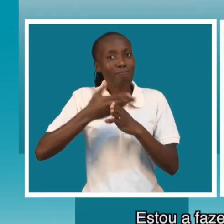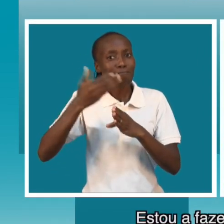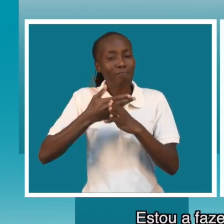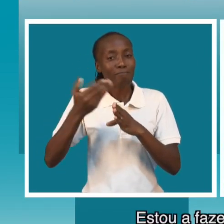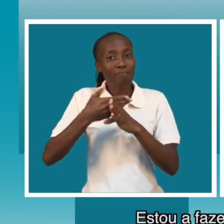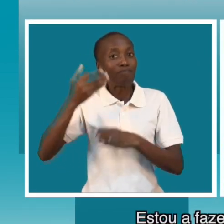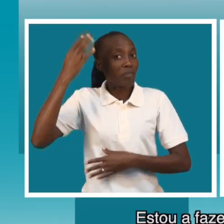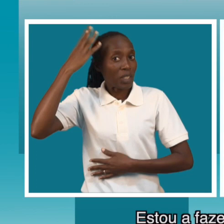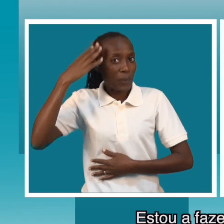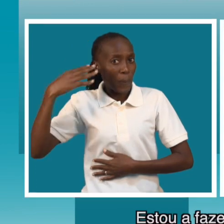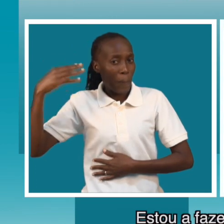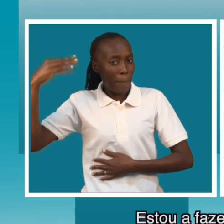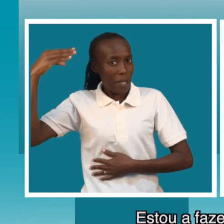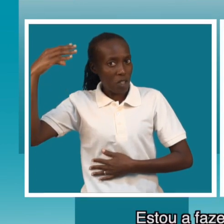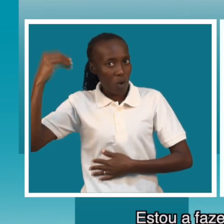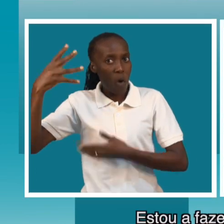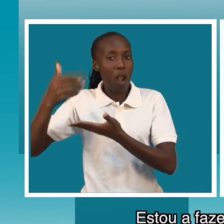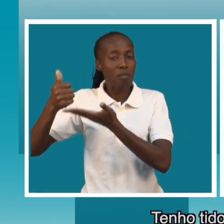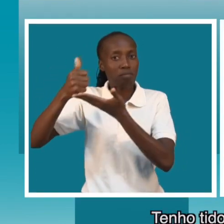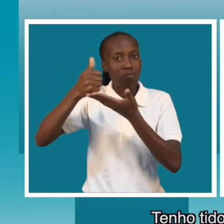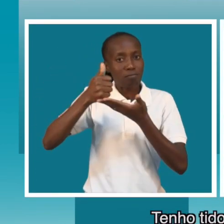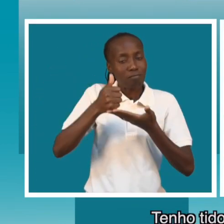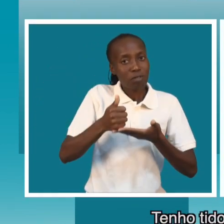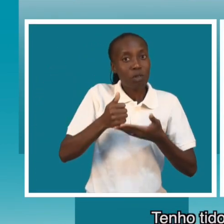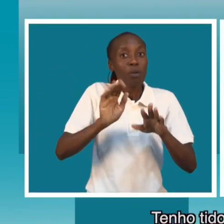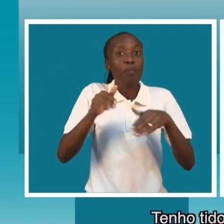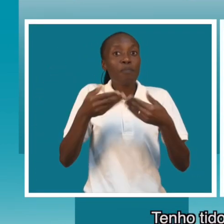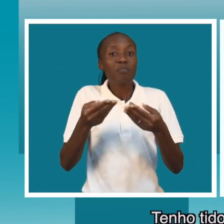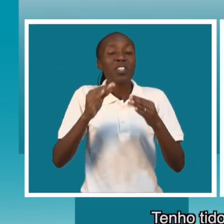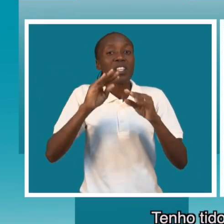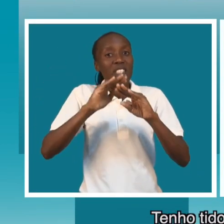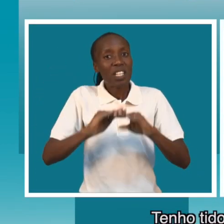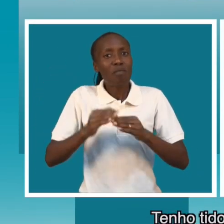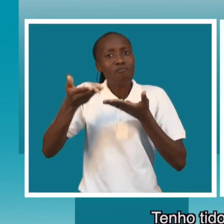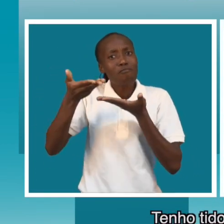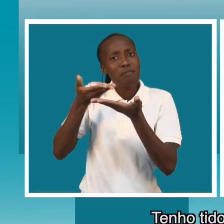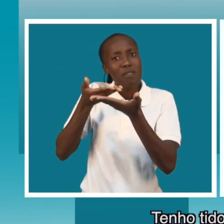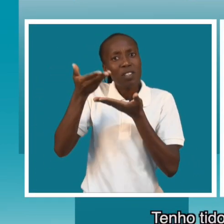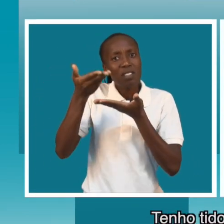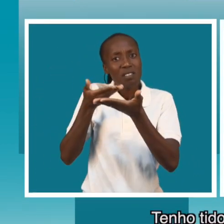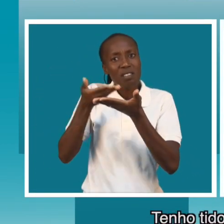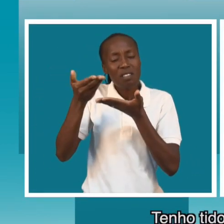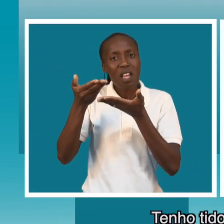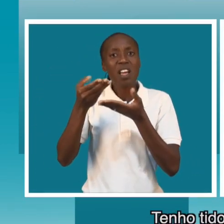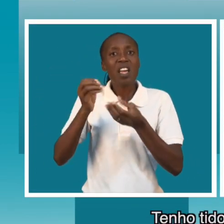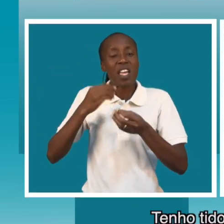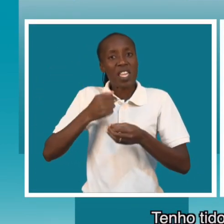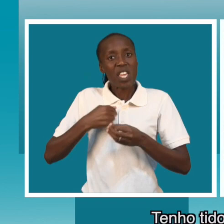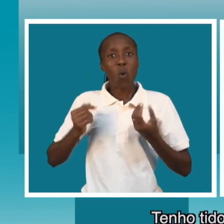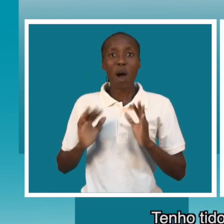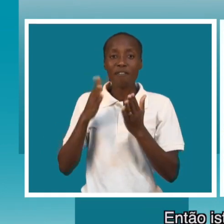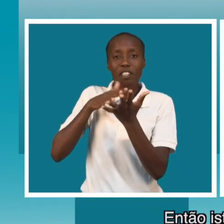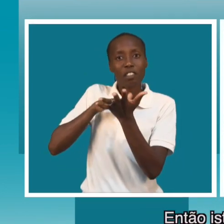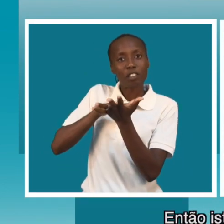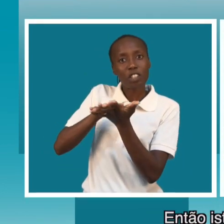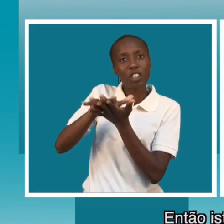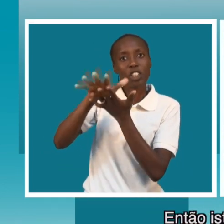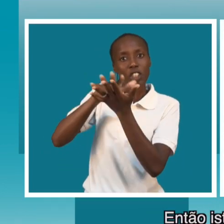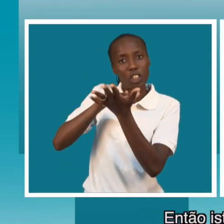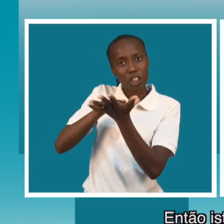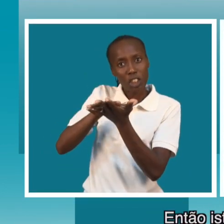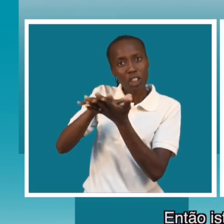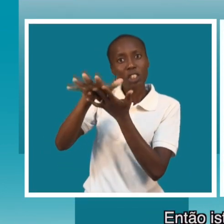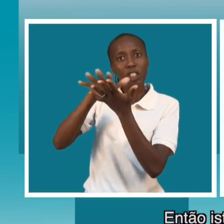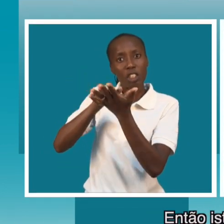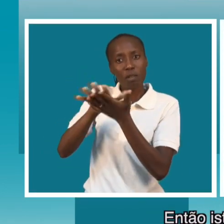psicológica, como psicólogo. Então, eu tenho tido várias conversas comigo, que eu tenho contado na minha vida. Então, tem que